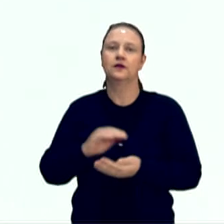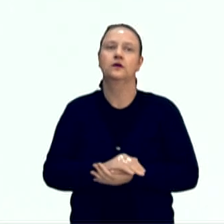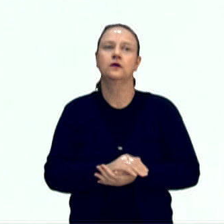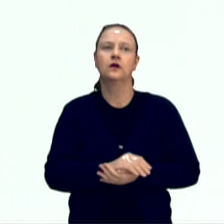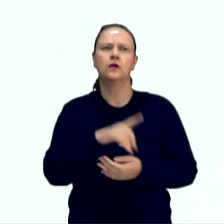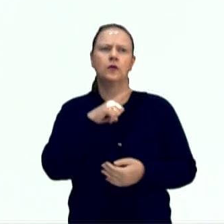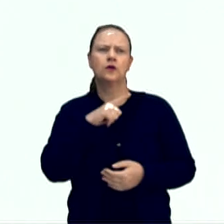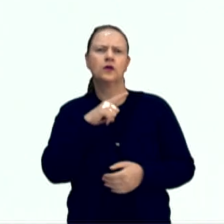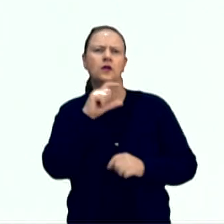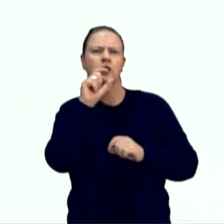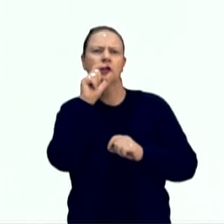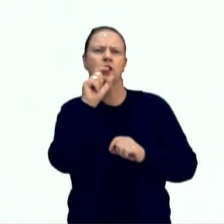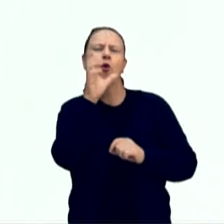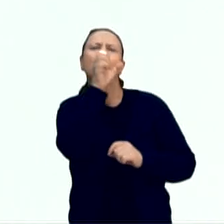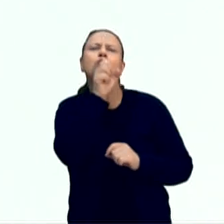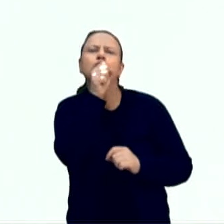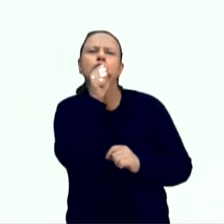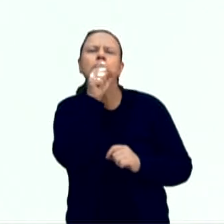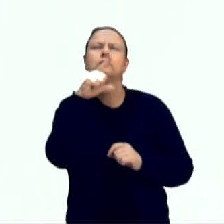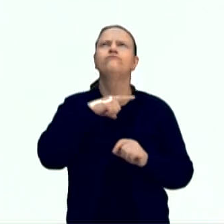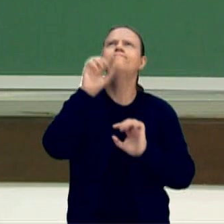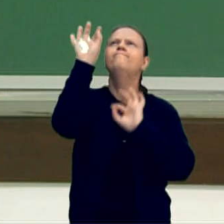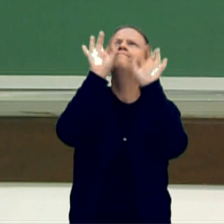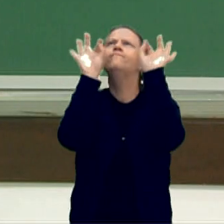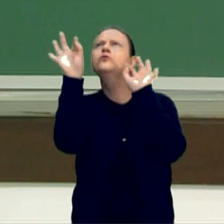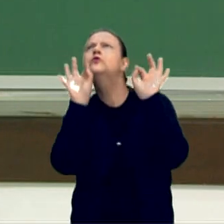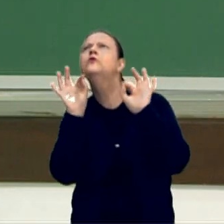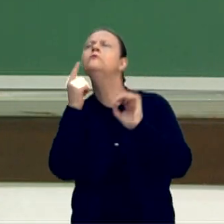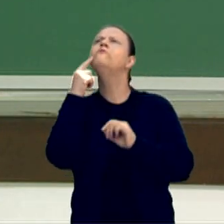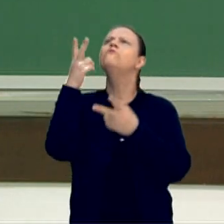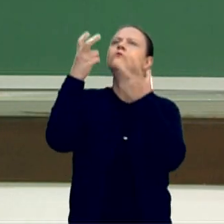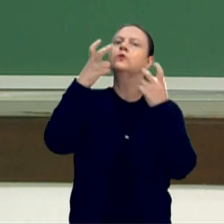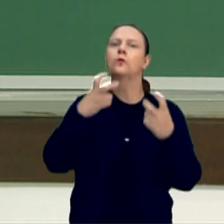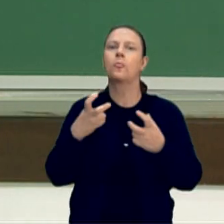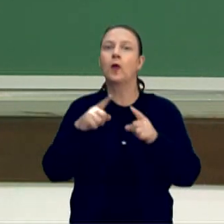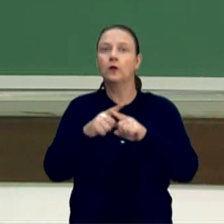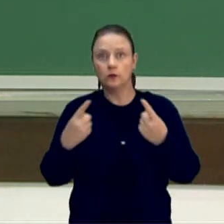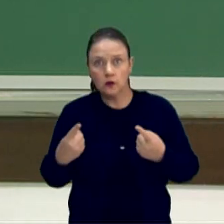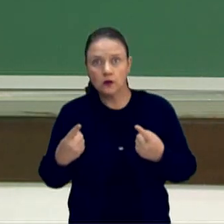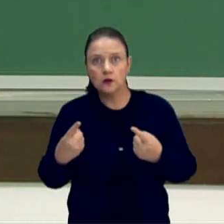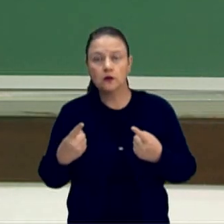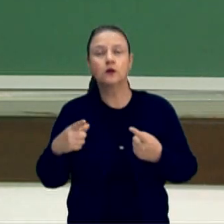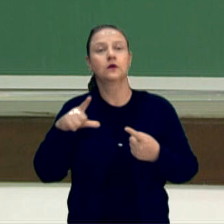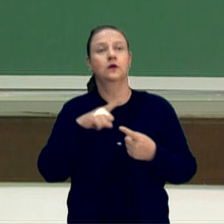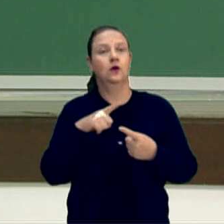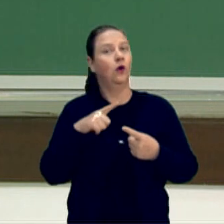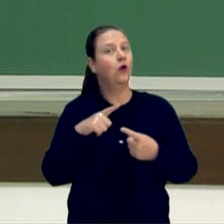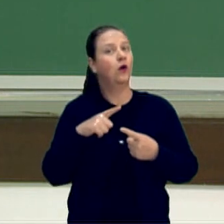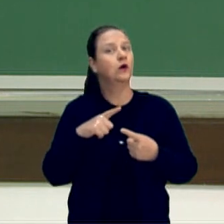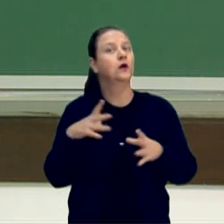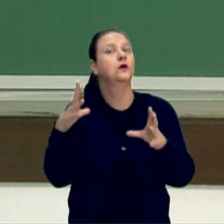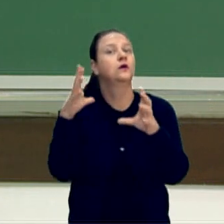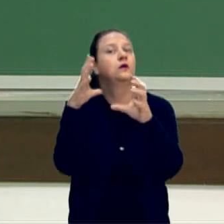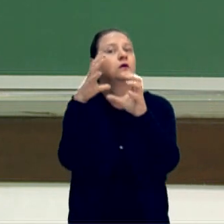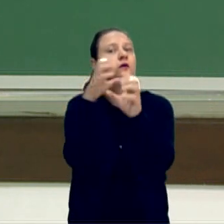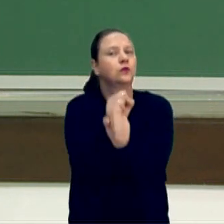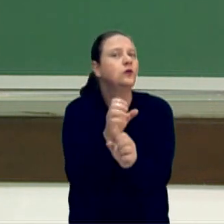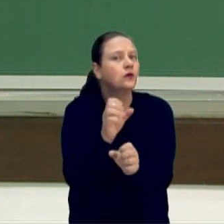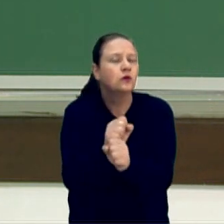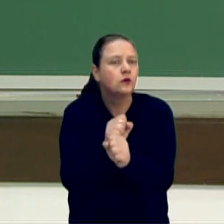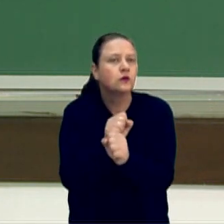essas manchas ali? Sim, claro que tem. Mas repare que a quantidade,